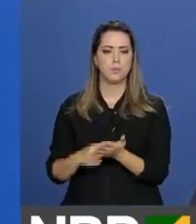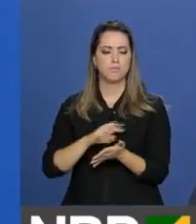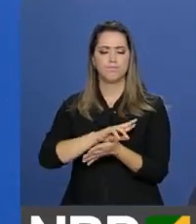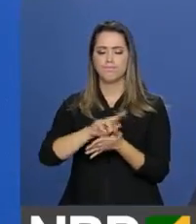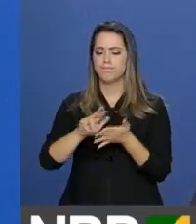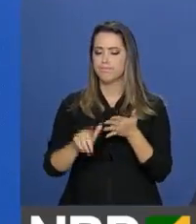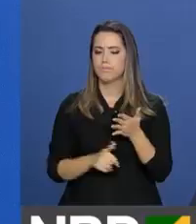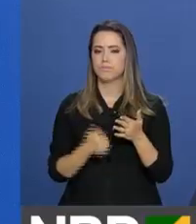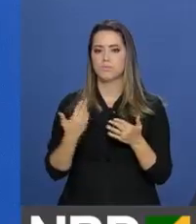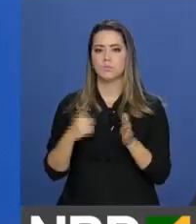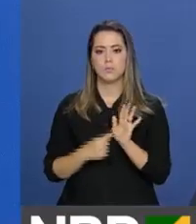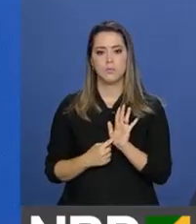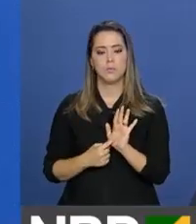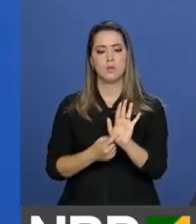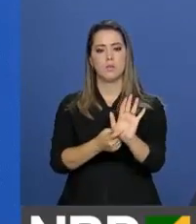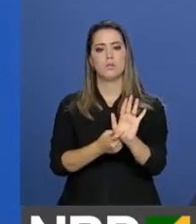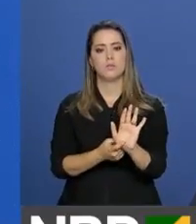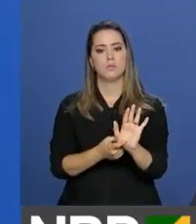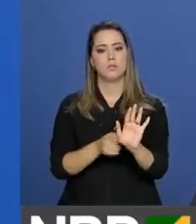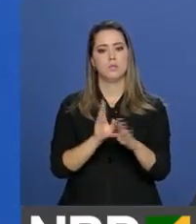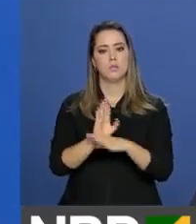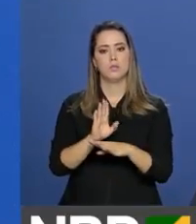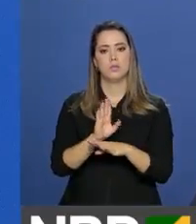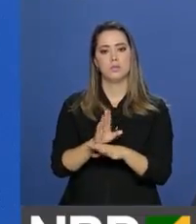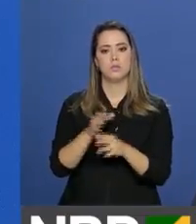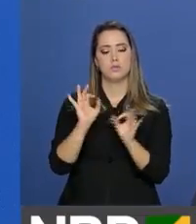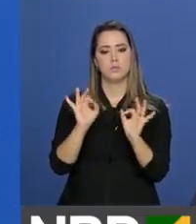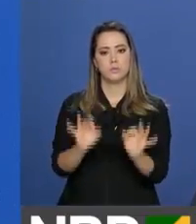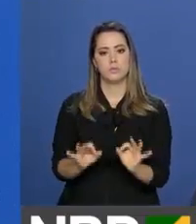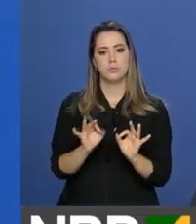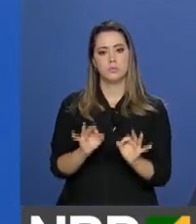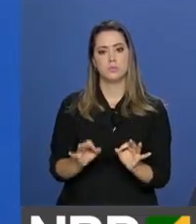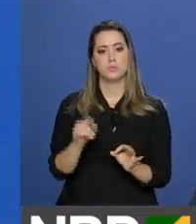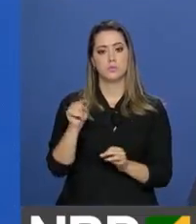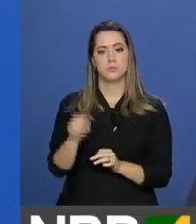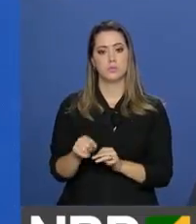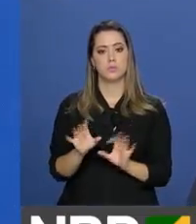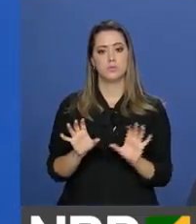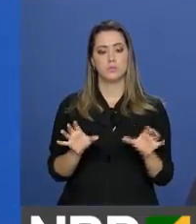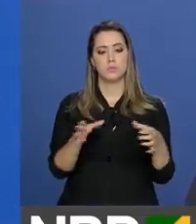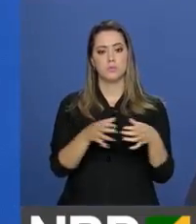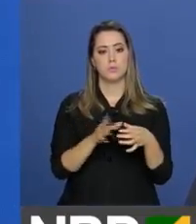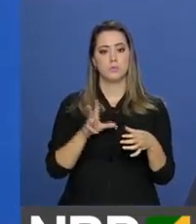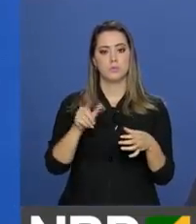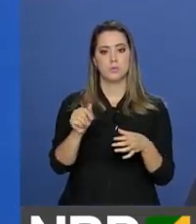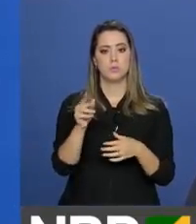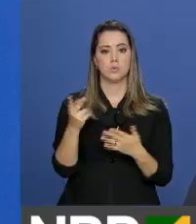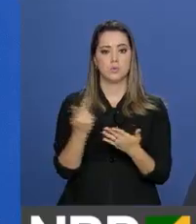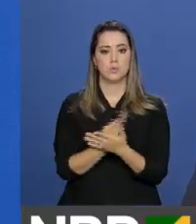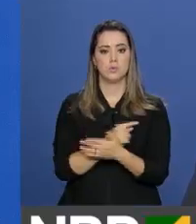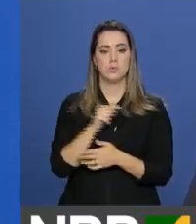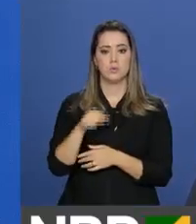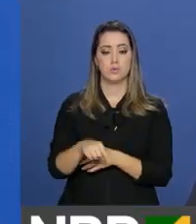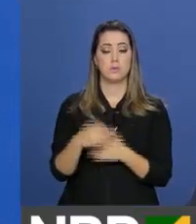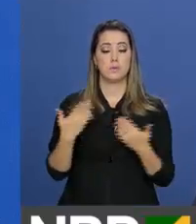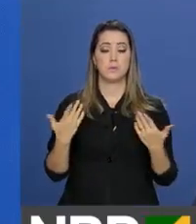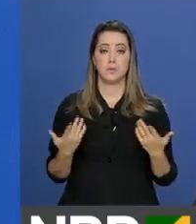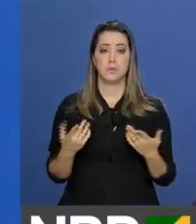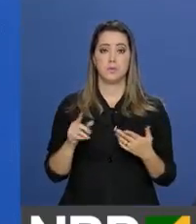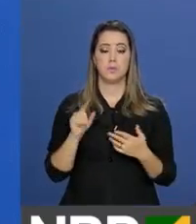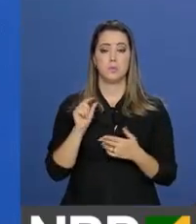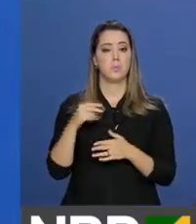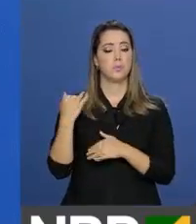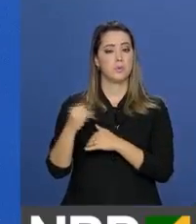substantiva, que revela a contribuição concreta destas instituições todas que estão aqui para